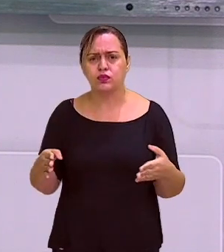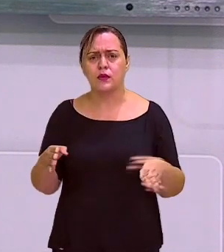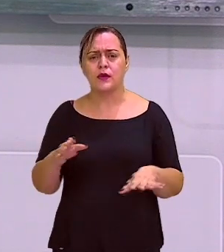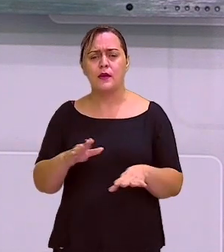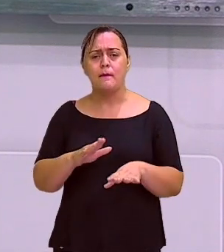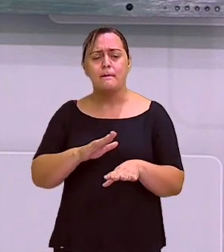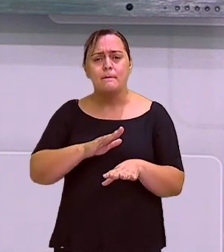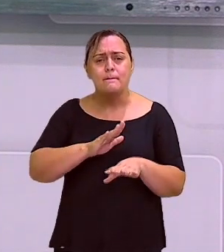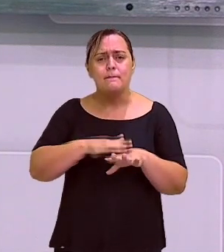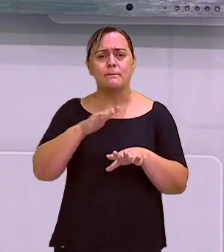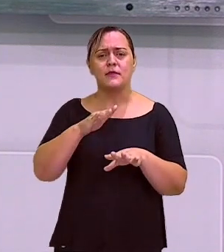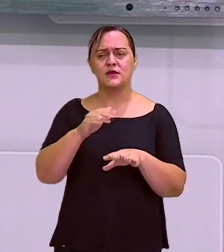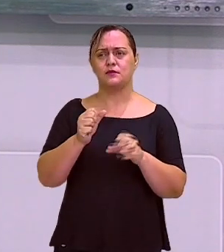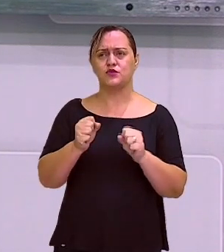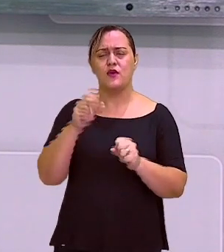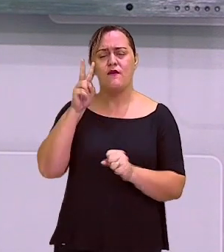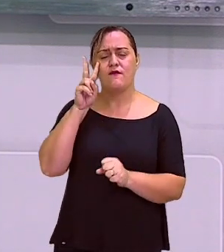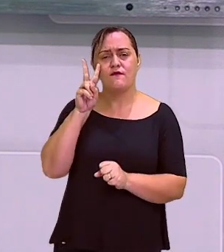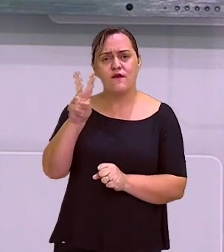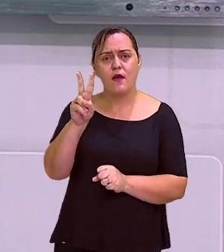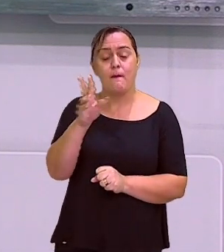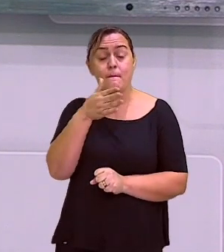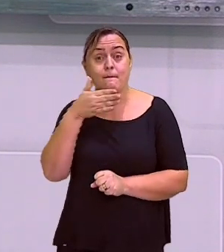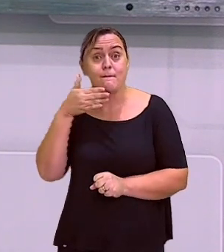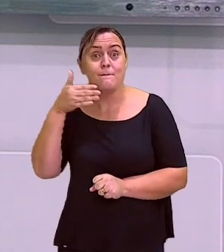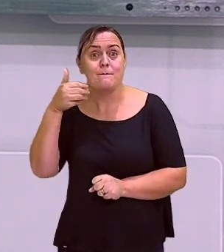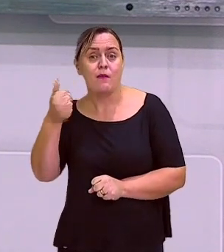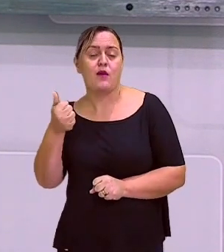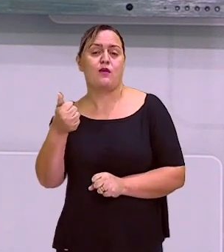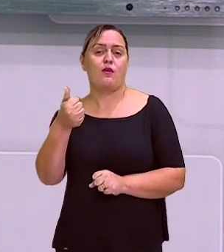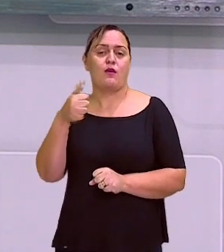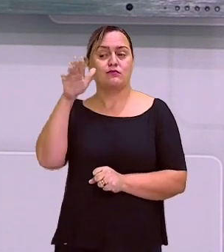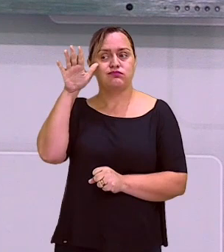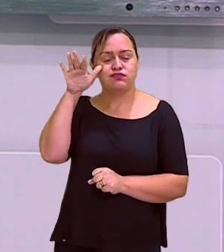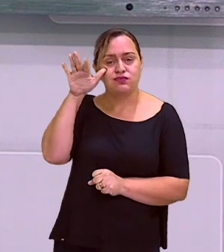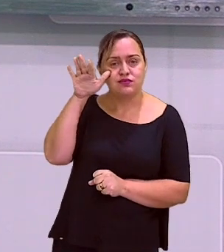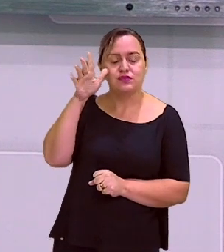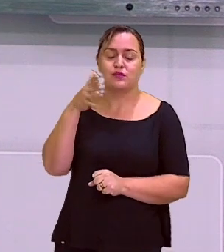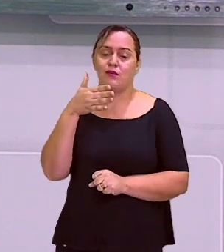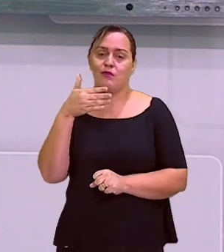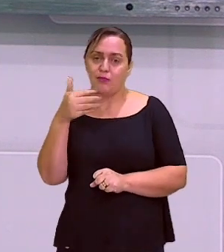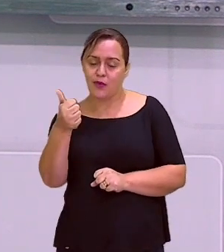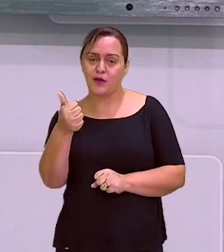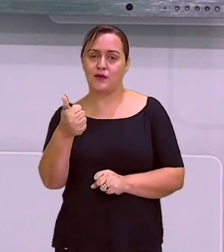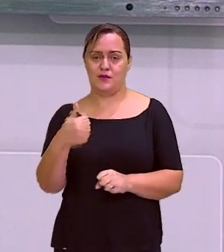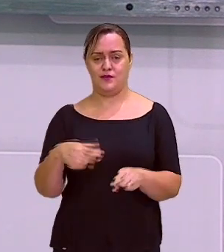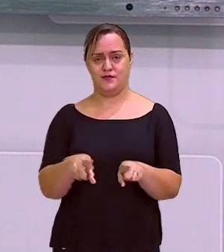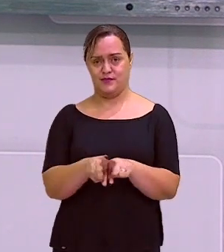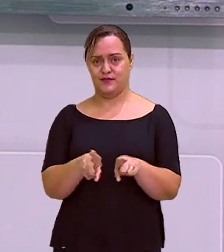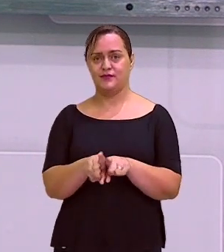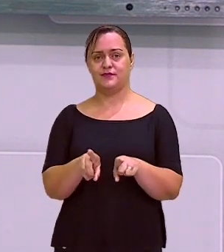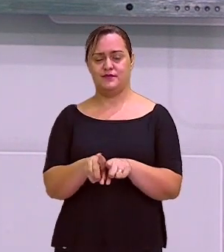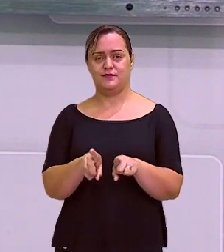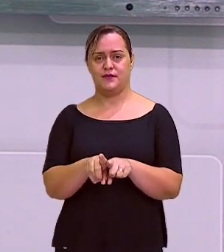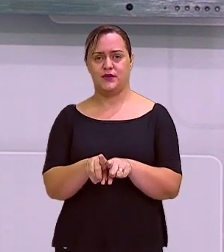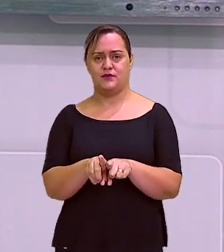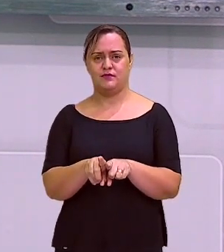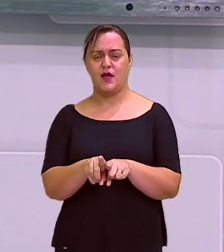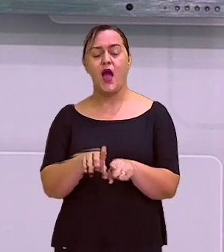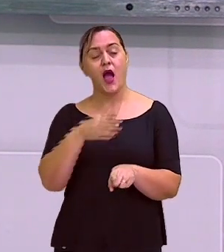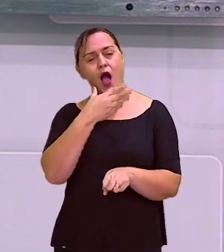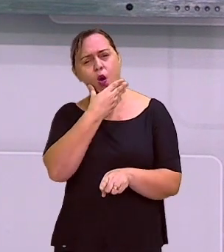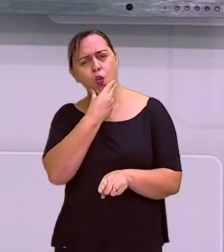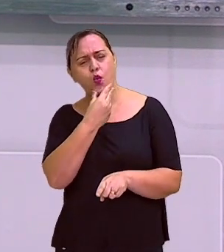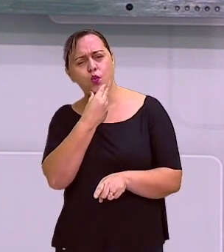que, na mente dos cineastas, eles desejavam, mas era uma busca constante. Então, com esse aparelho, Lois Lumière